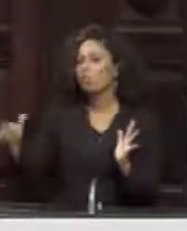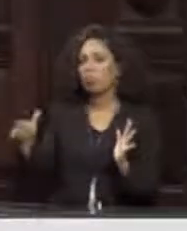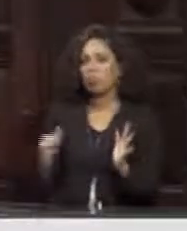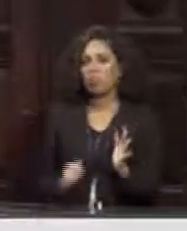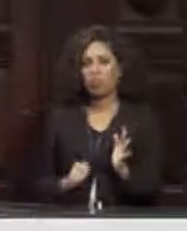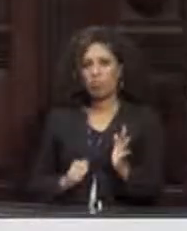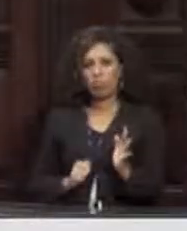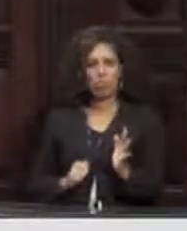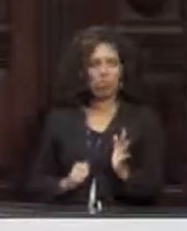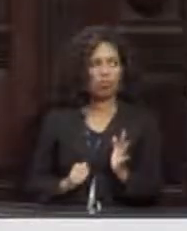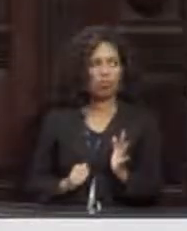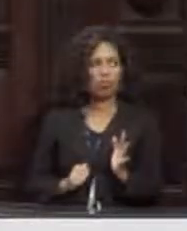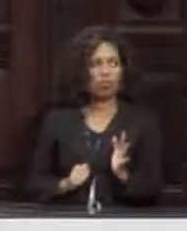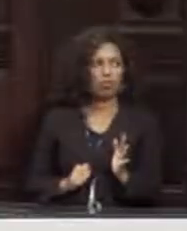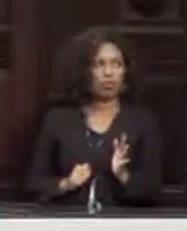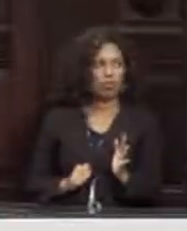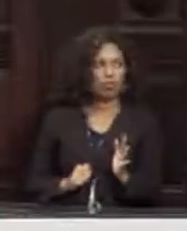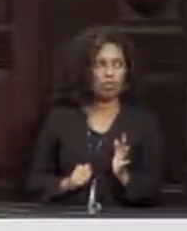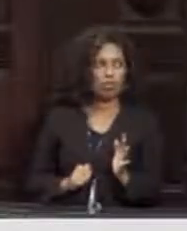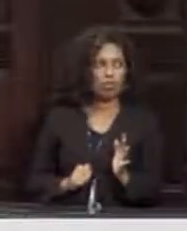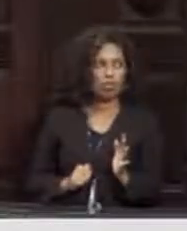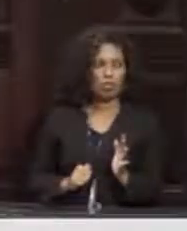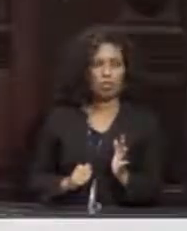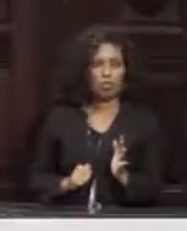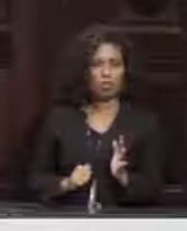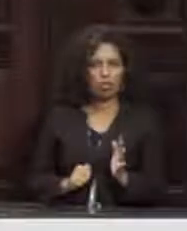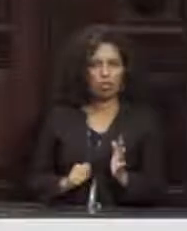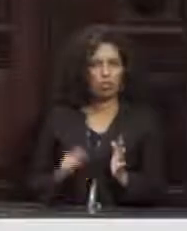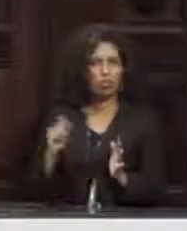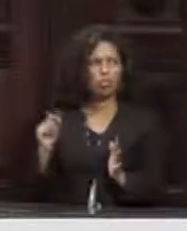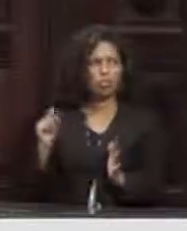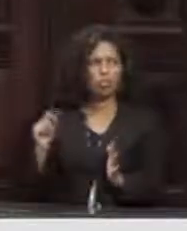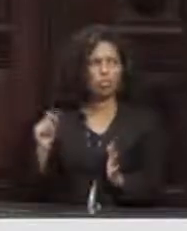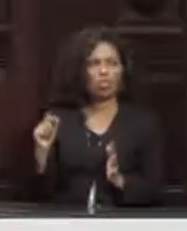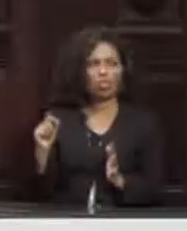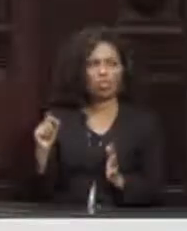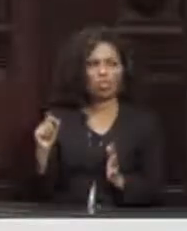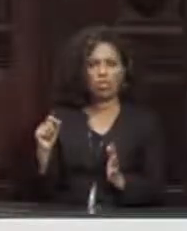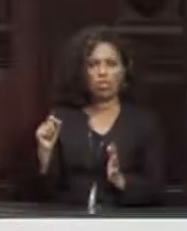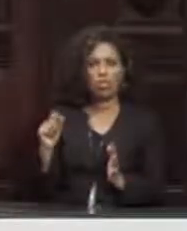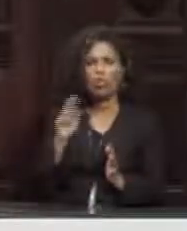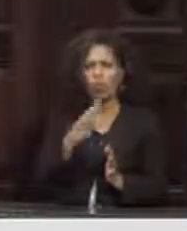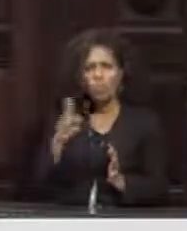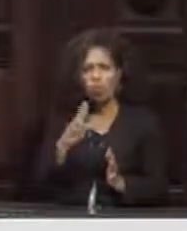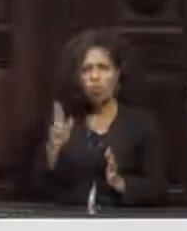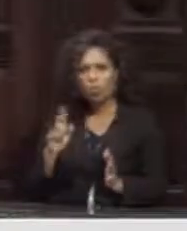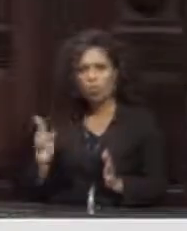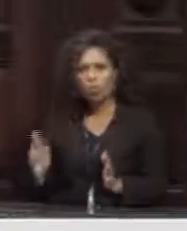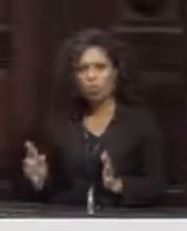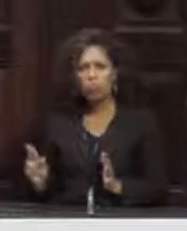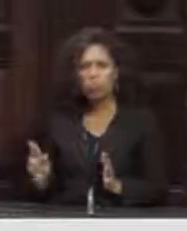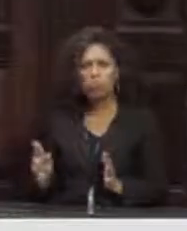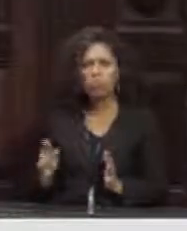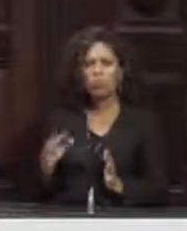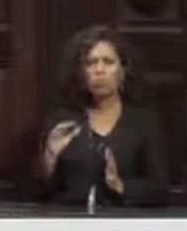SEASA, o que restou da Codert e o que restou da Rio Trilhos. Não sei,